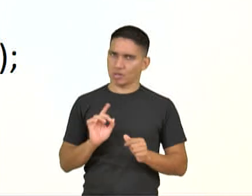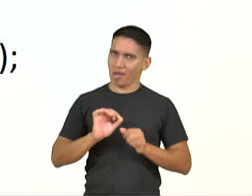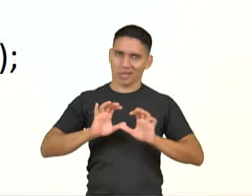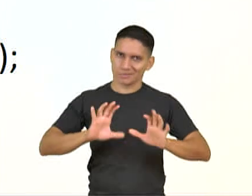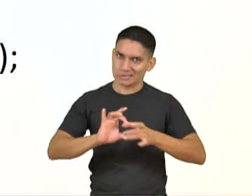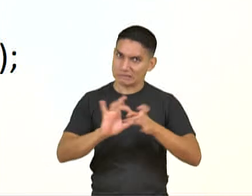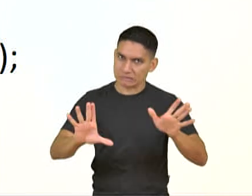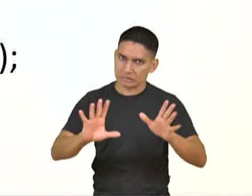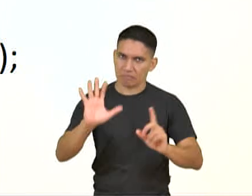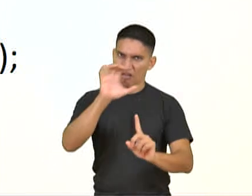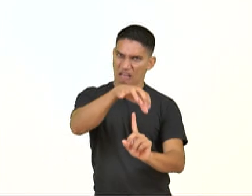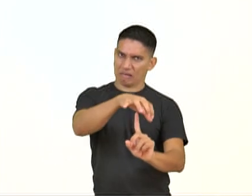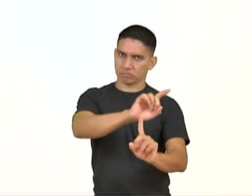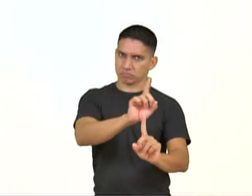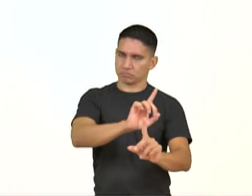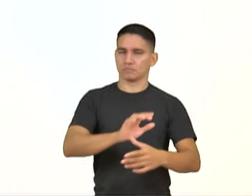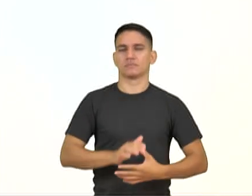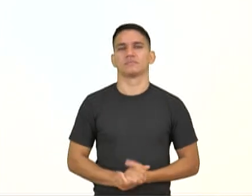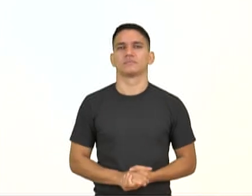desejava.